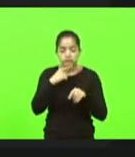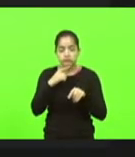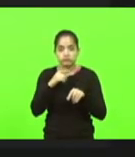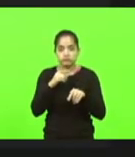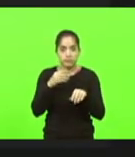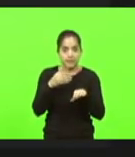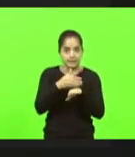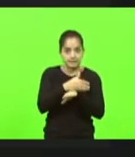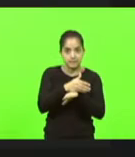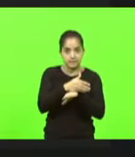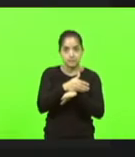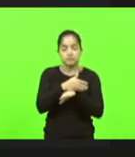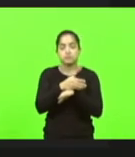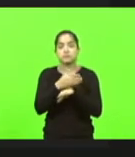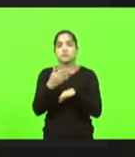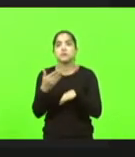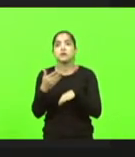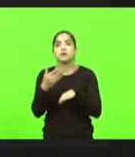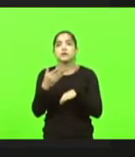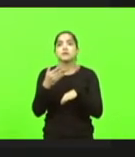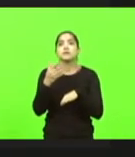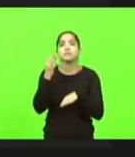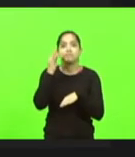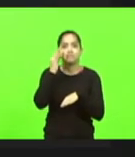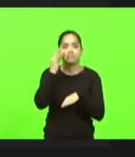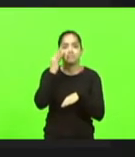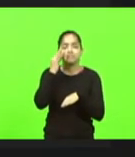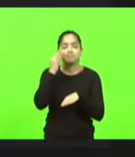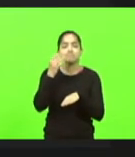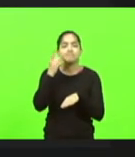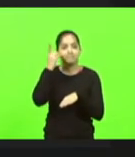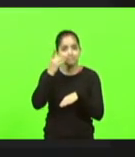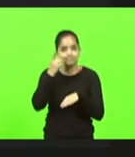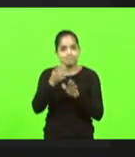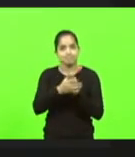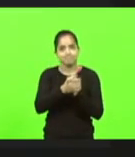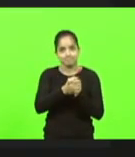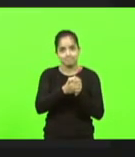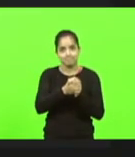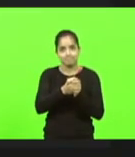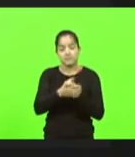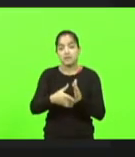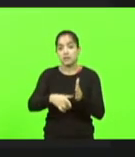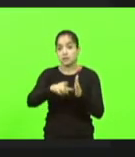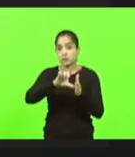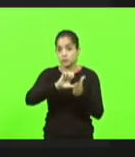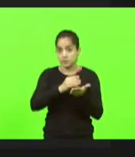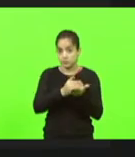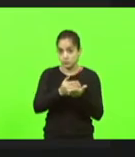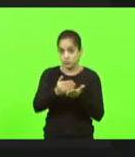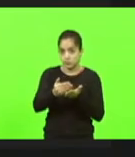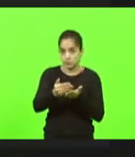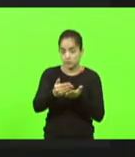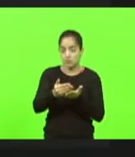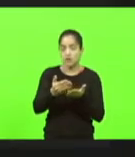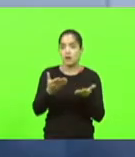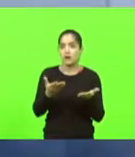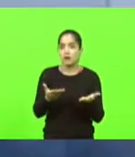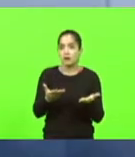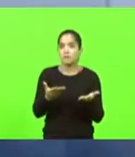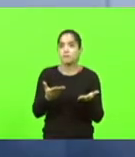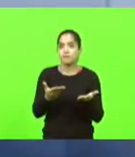o deputado Fernando Crelli. Os meus cumprimentos. Antes de prosseguir, só rapidamente aqui, como nós